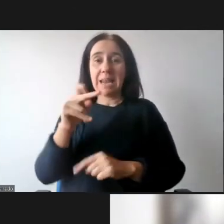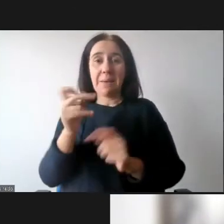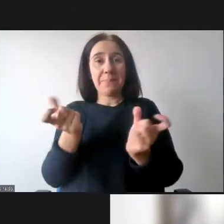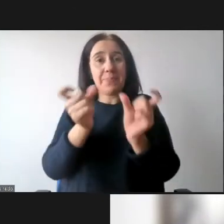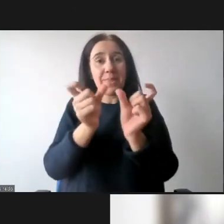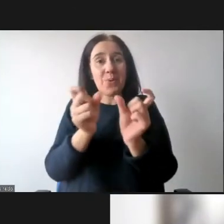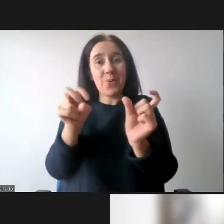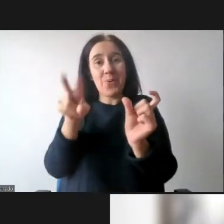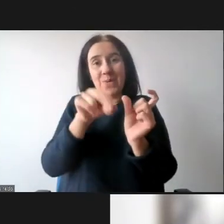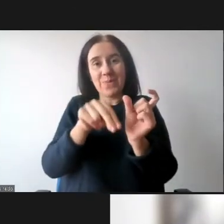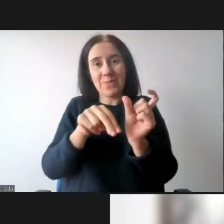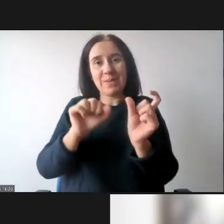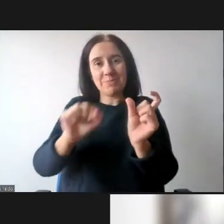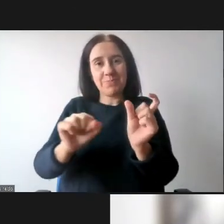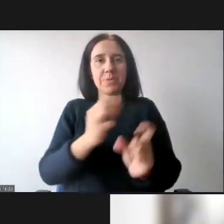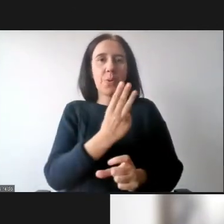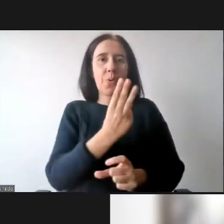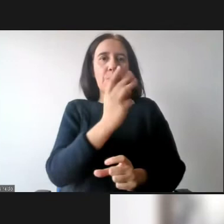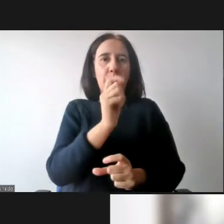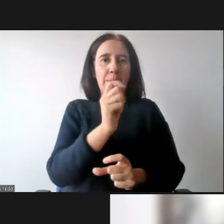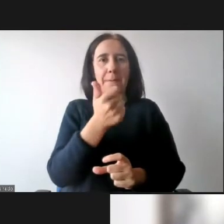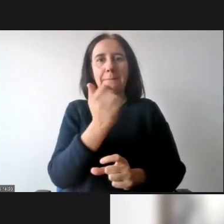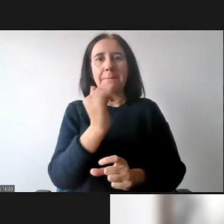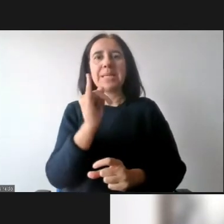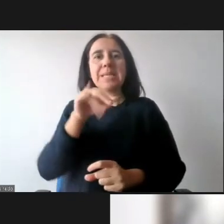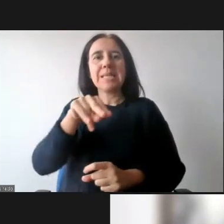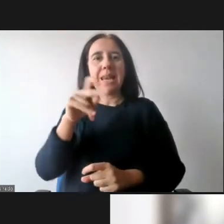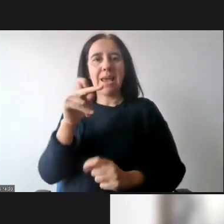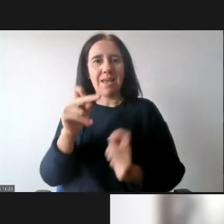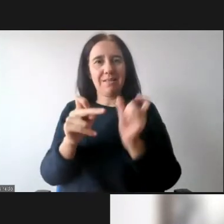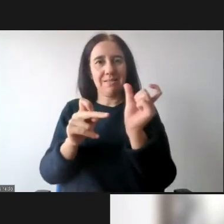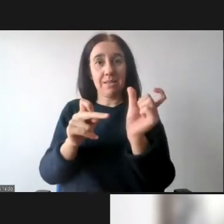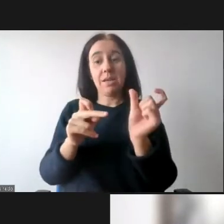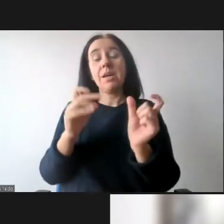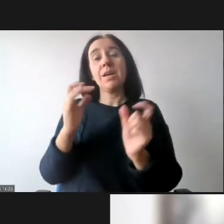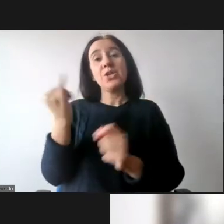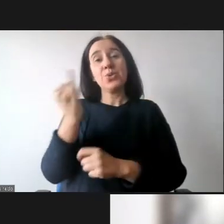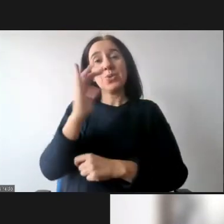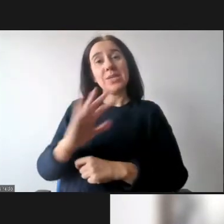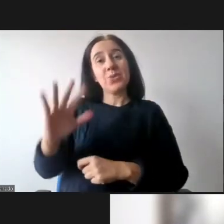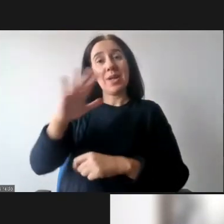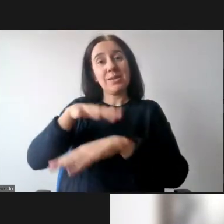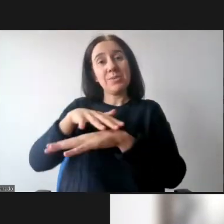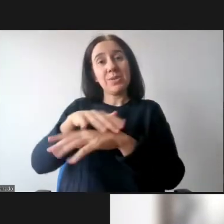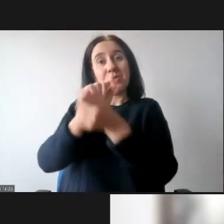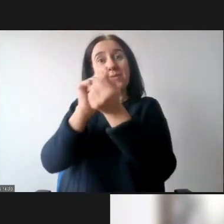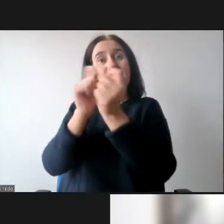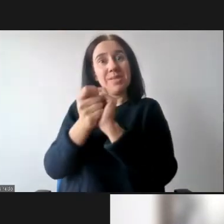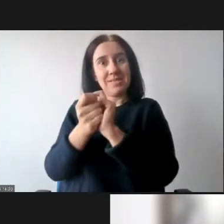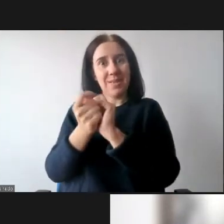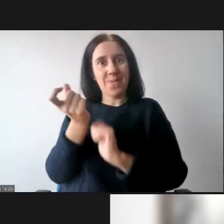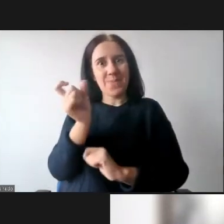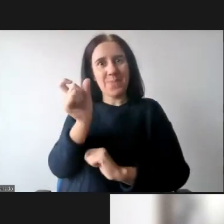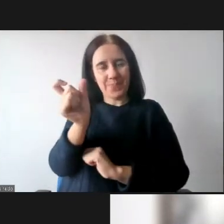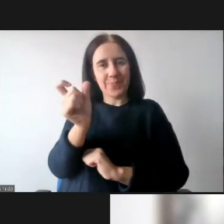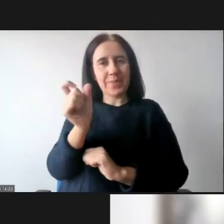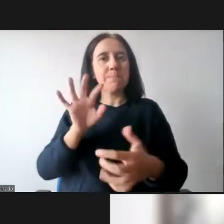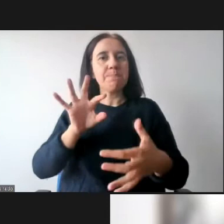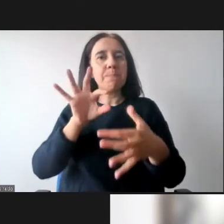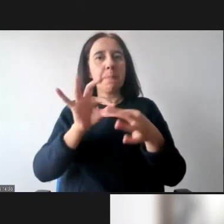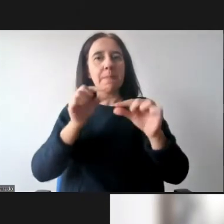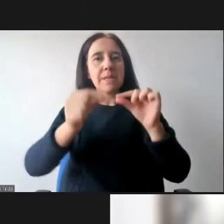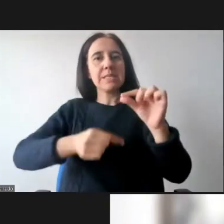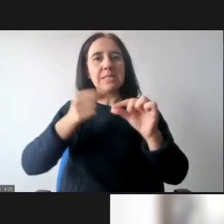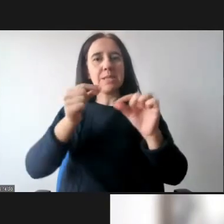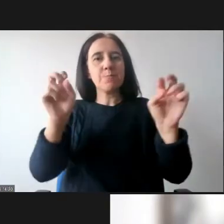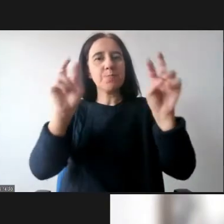utilizada desde aqui da reformulação do Instituto Nacional de Administração, tem lugar no âmbito de um ciclo sobre